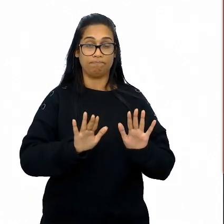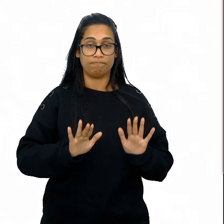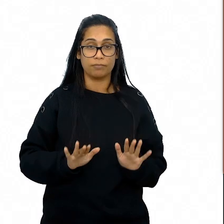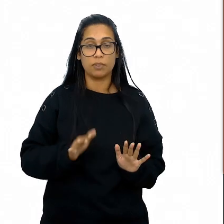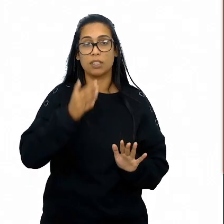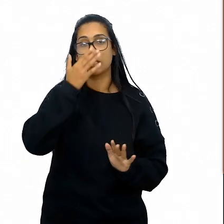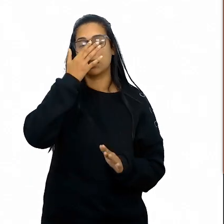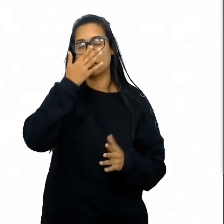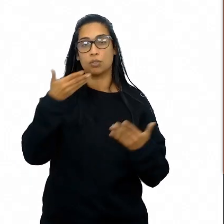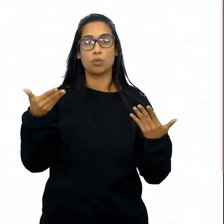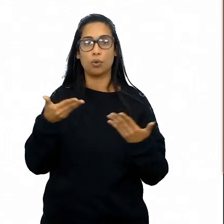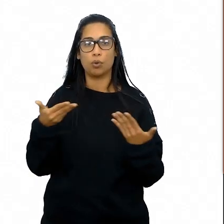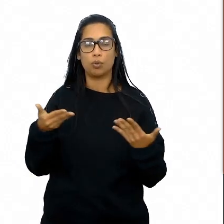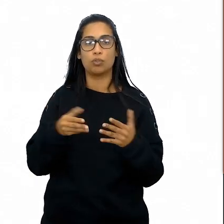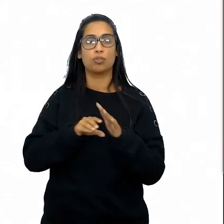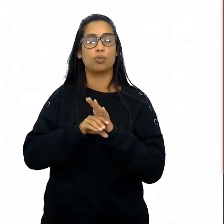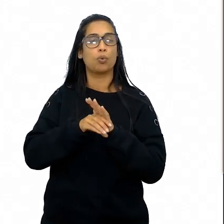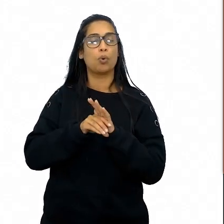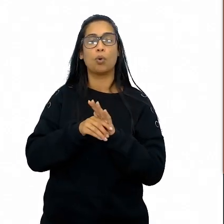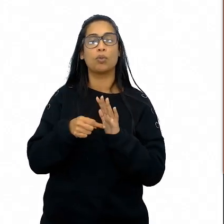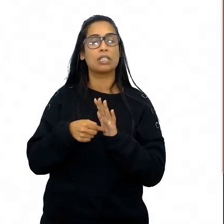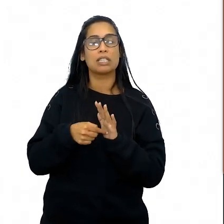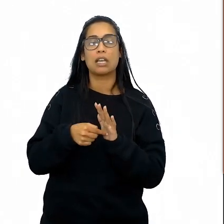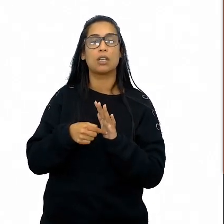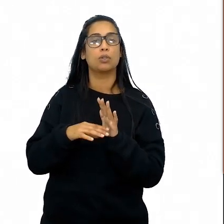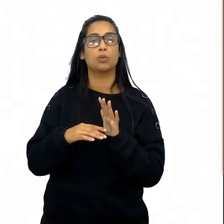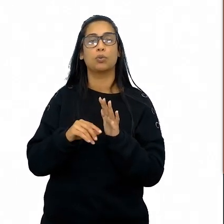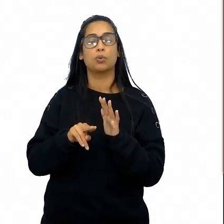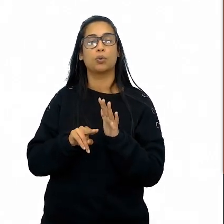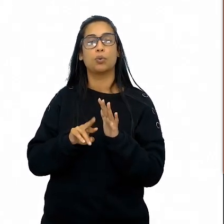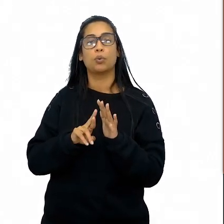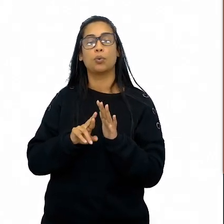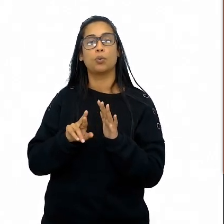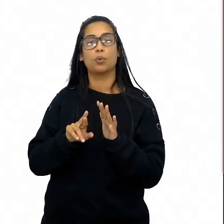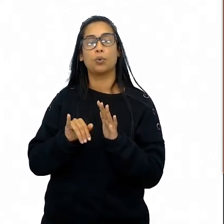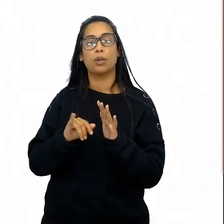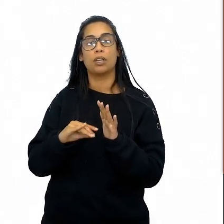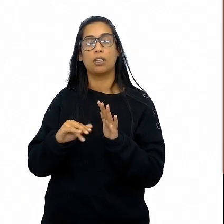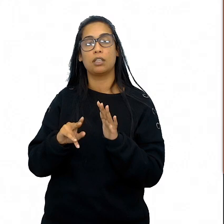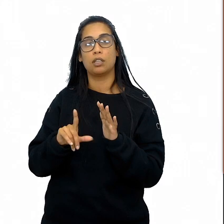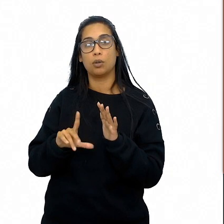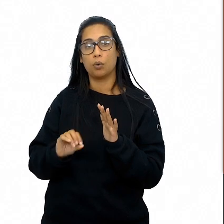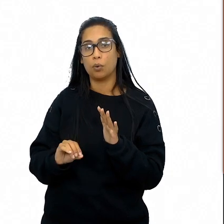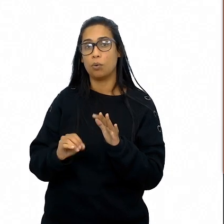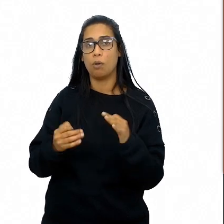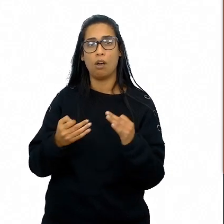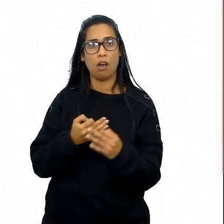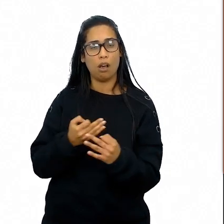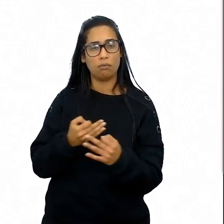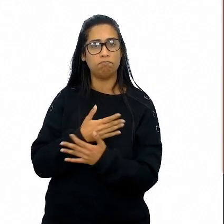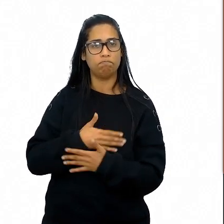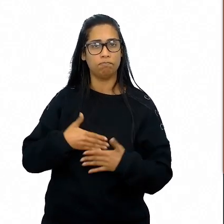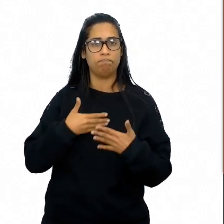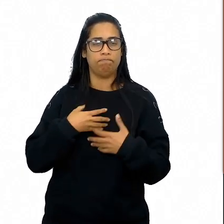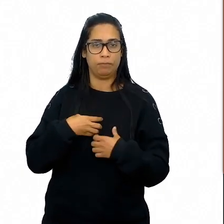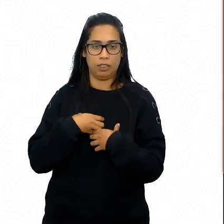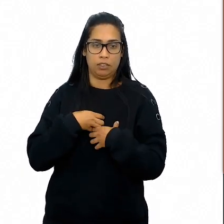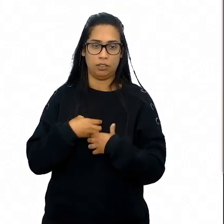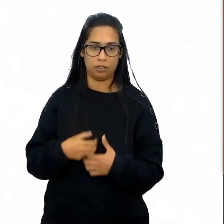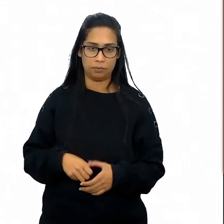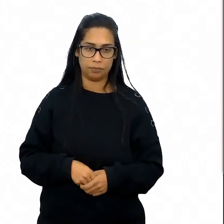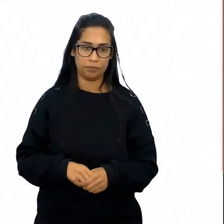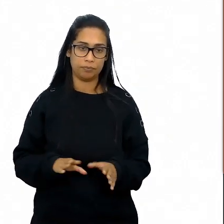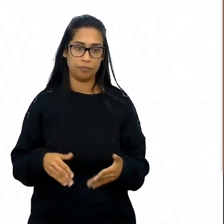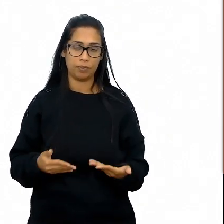mensagem dessa definição de currículo para nós ela é satisfatório tá bem e aí então a gente começa